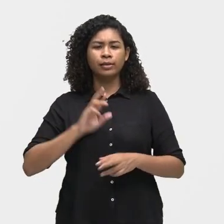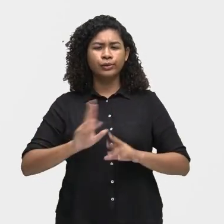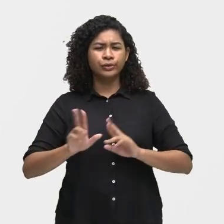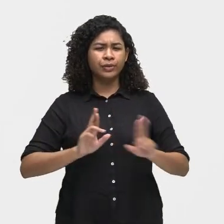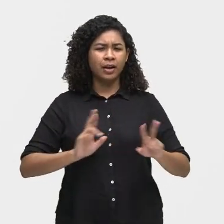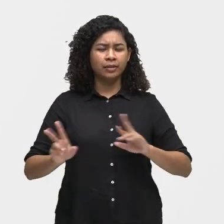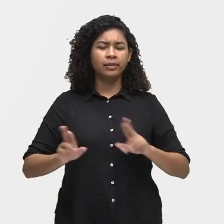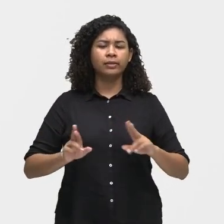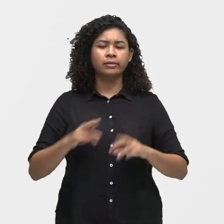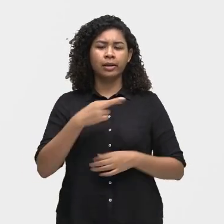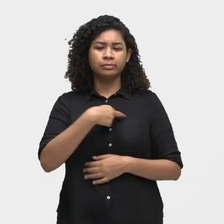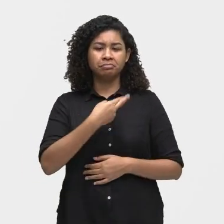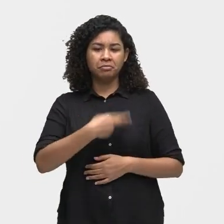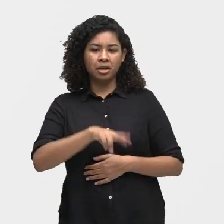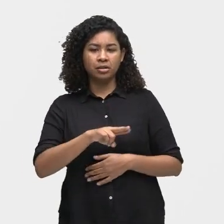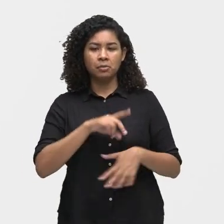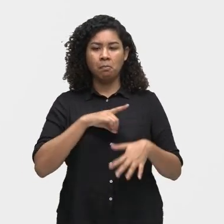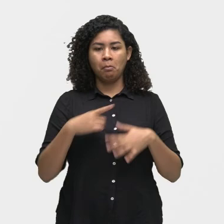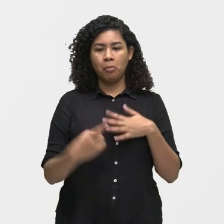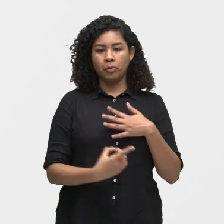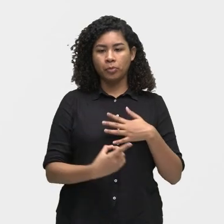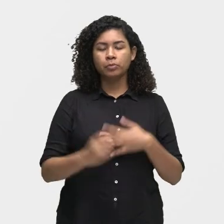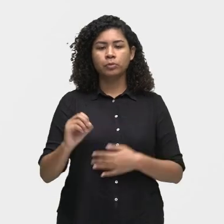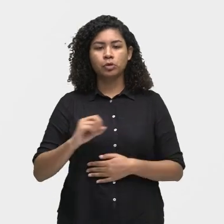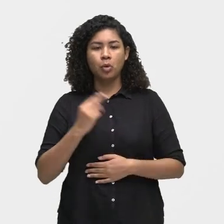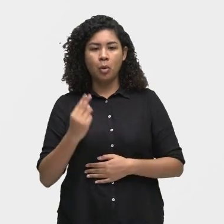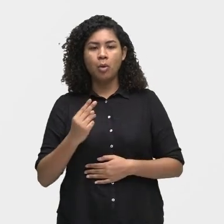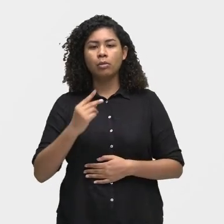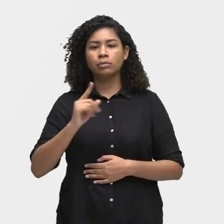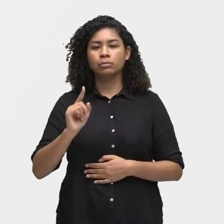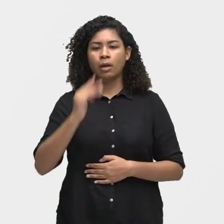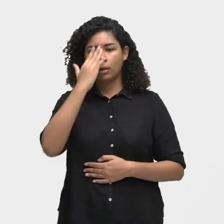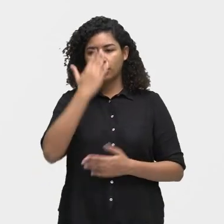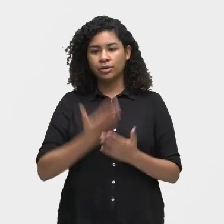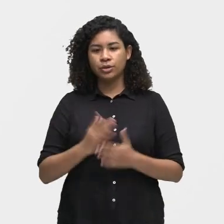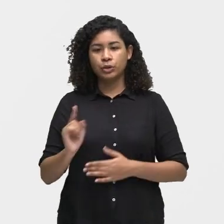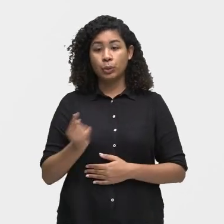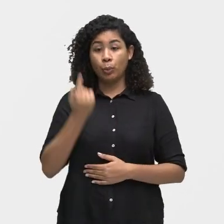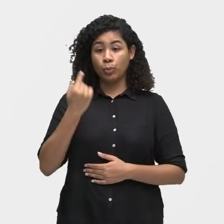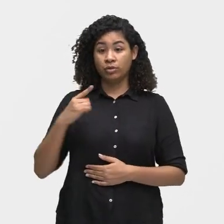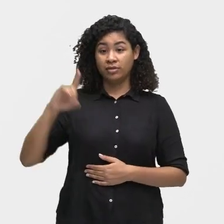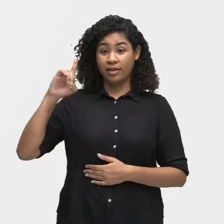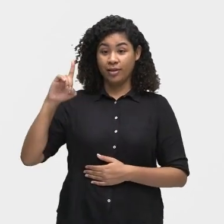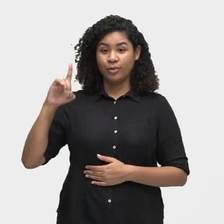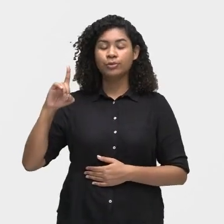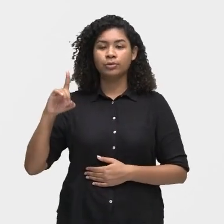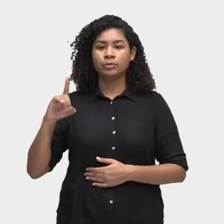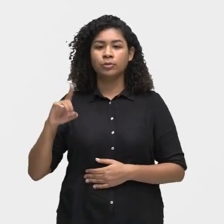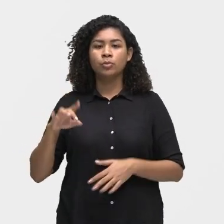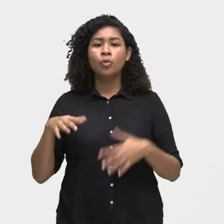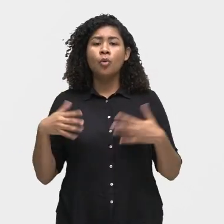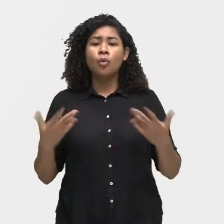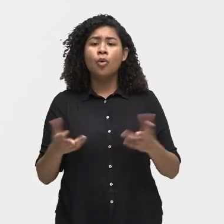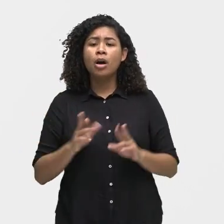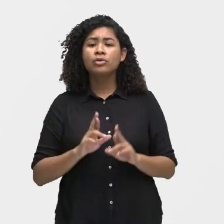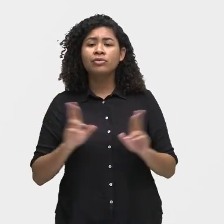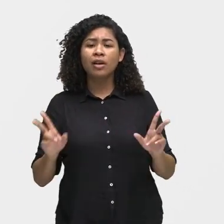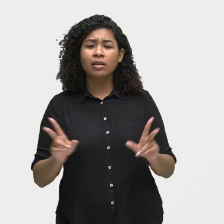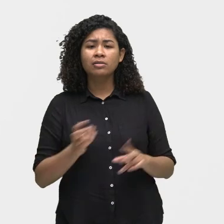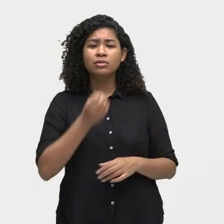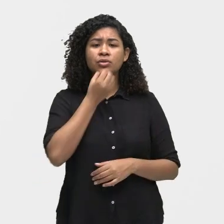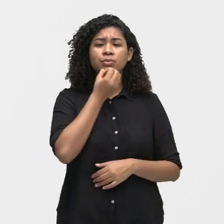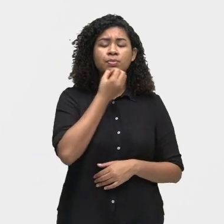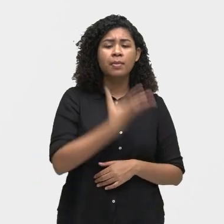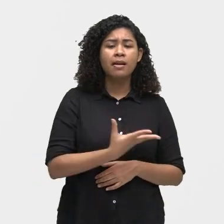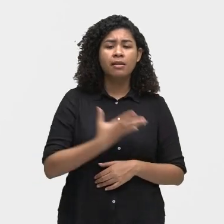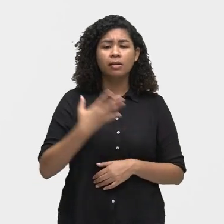monoteístas em relação ao bem e o mal? Eu quero que você me dê exemplos, tá bom? Então, qual é a diferença entre